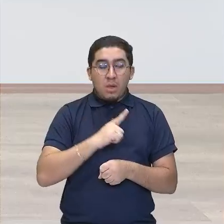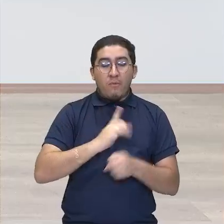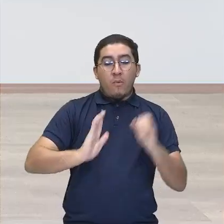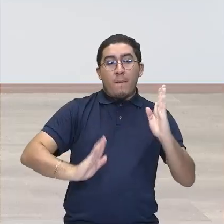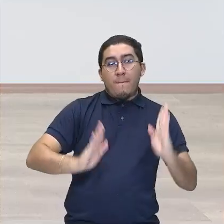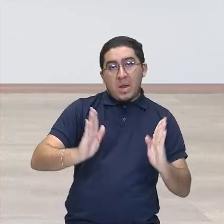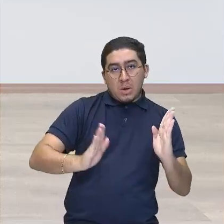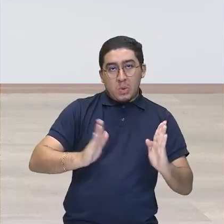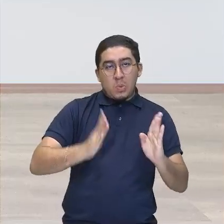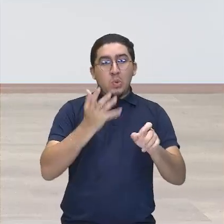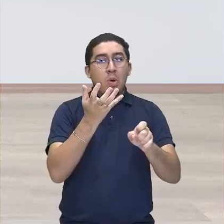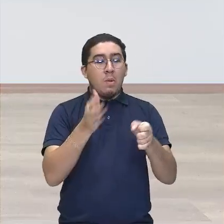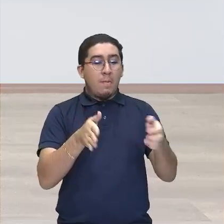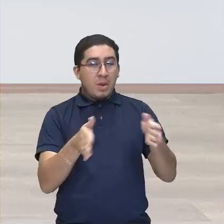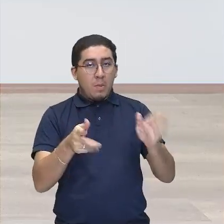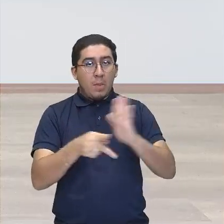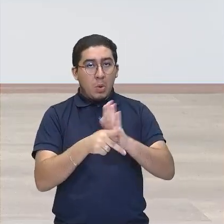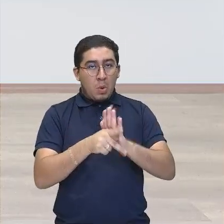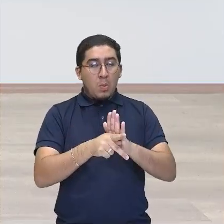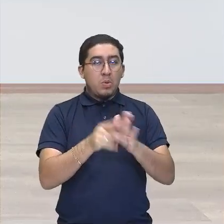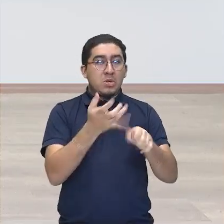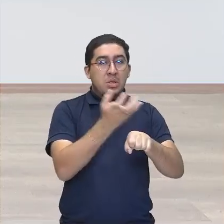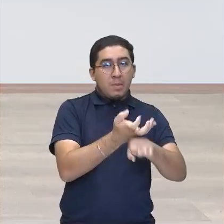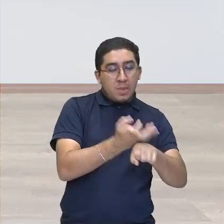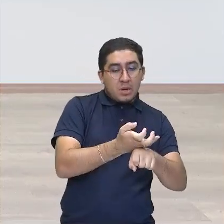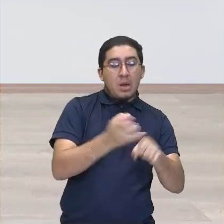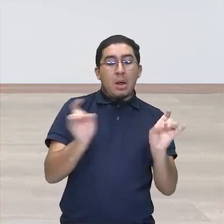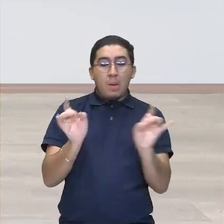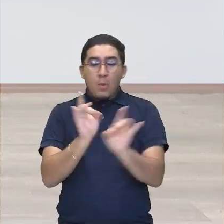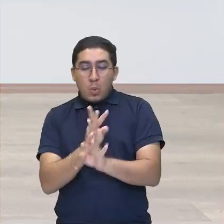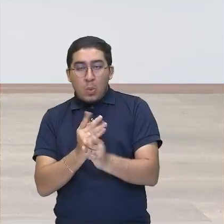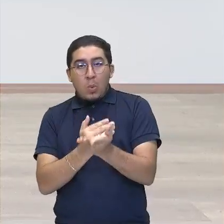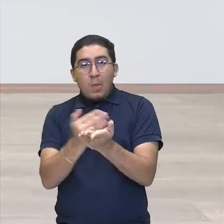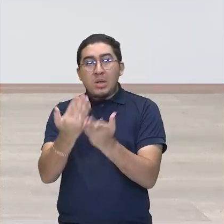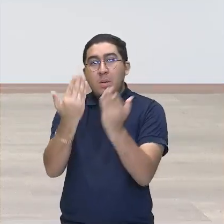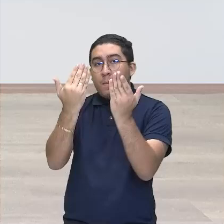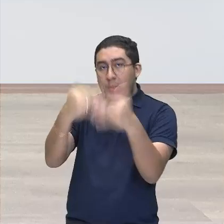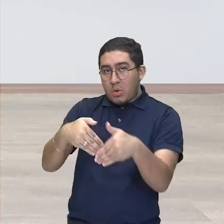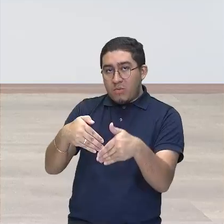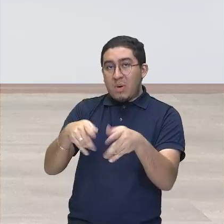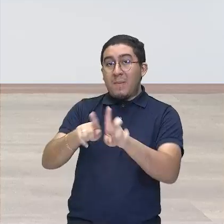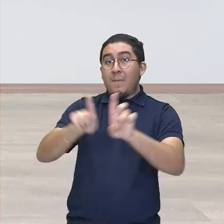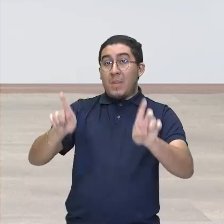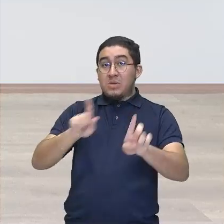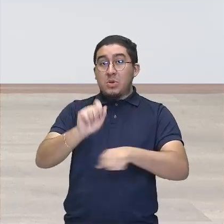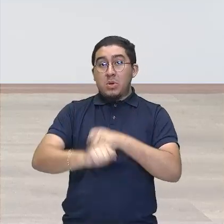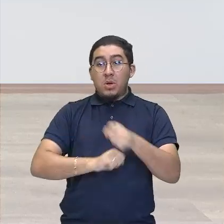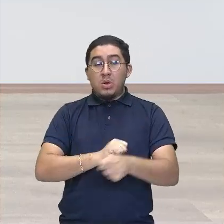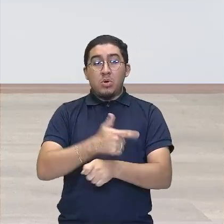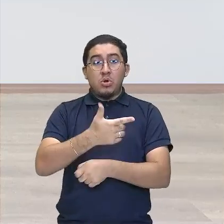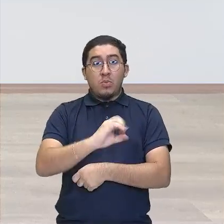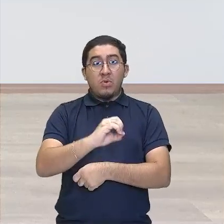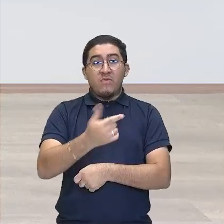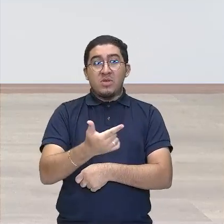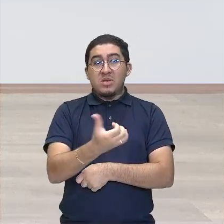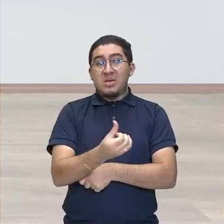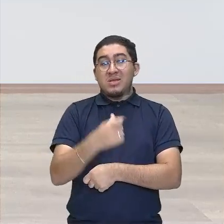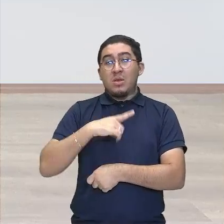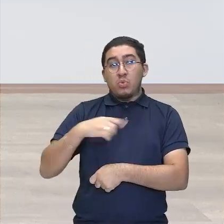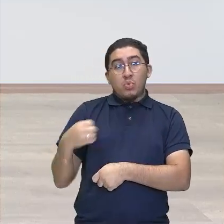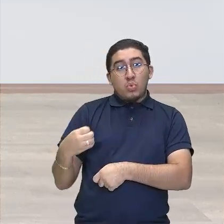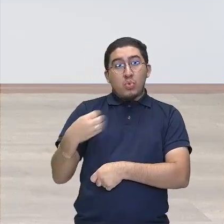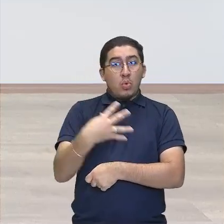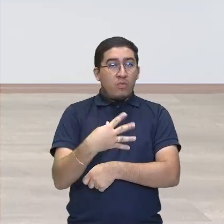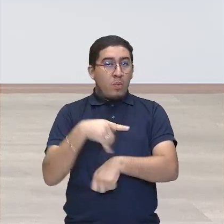estudo e normalmente ela já inicia com esse momento de revisão, né, professora Sim, Ellen? exatamente. Só que para 2026 a gente traz um momento novo, um quadro